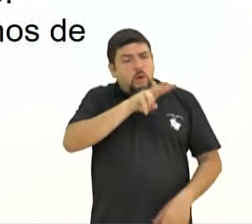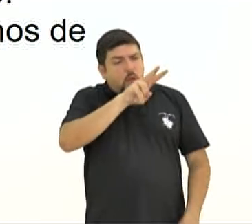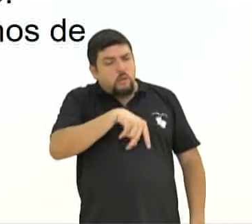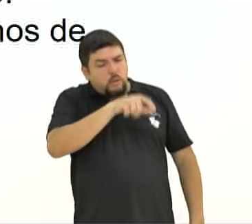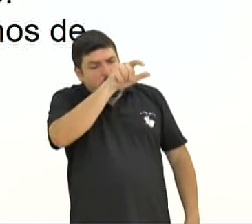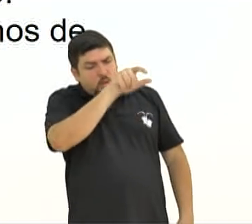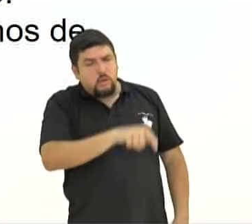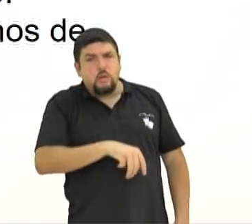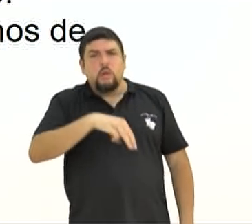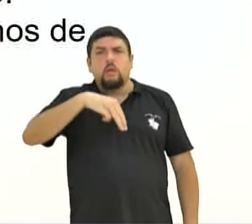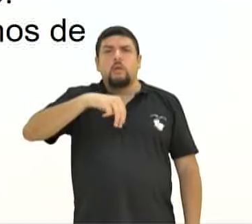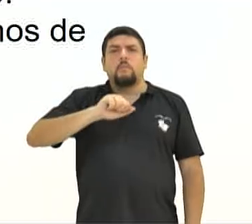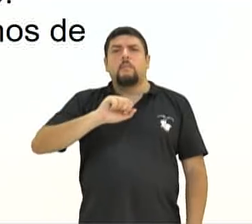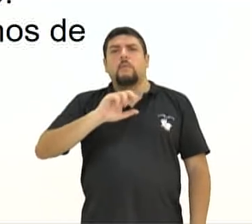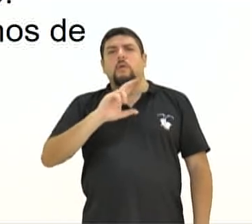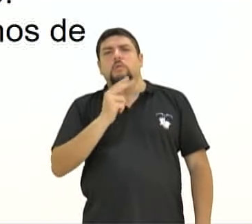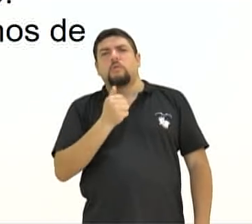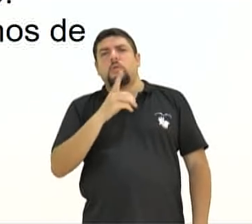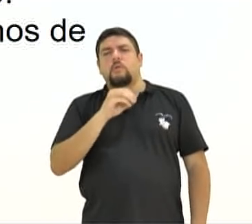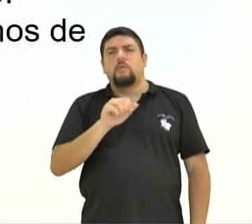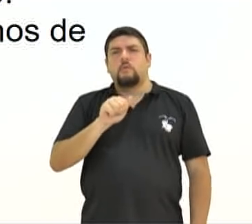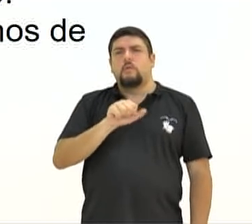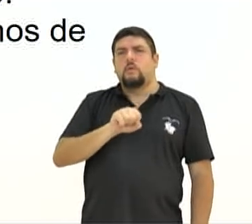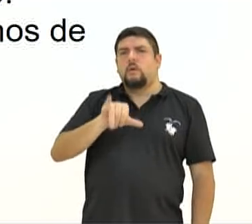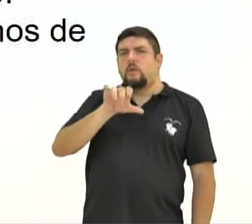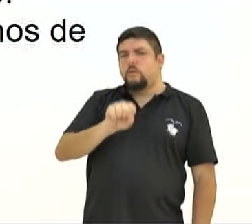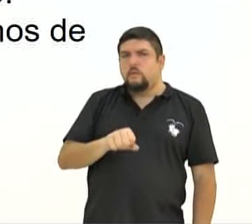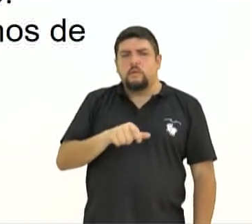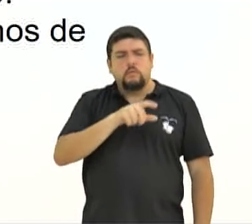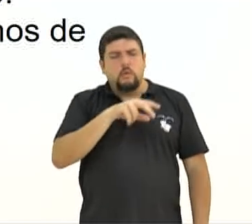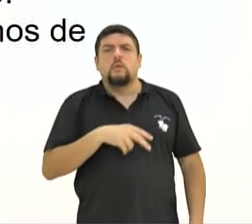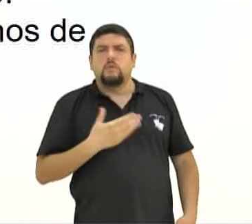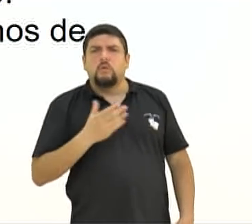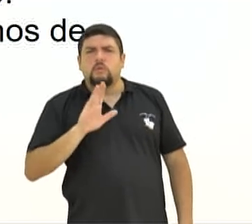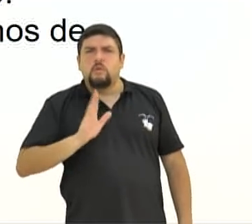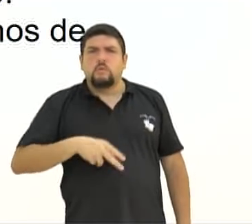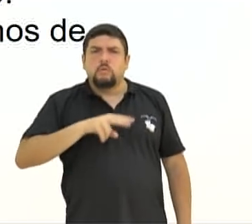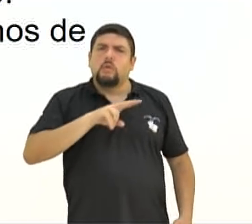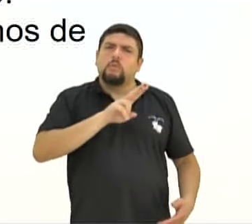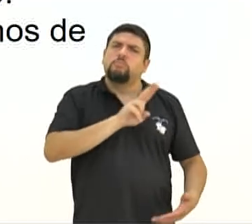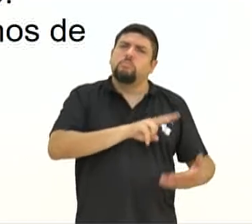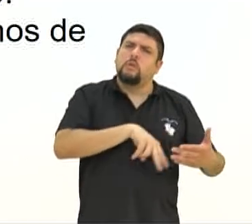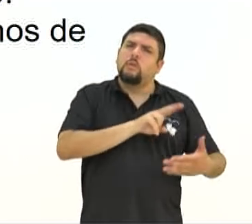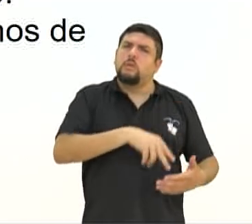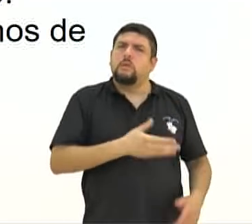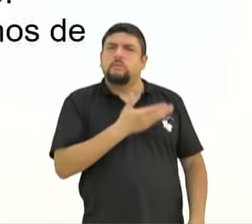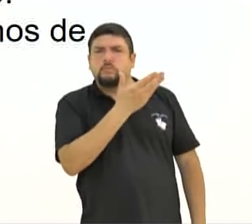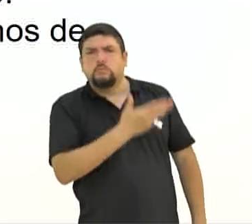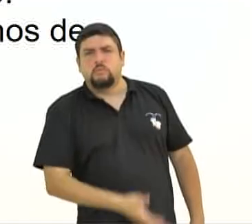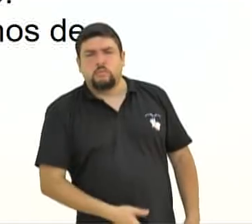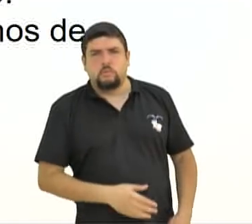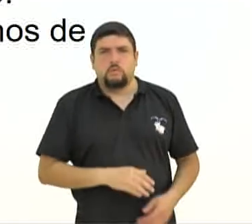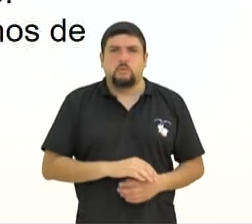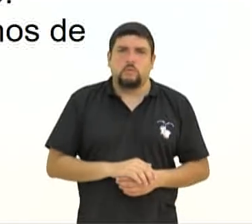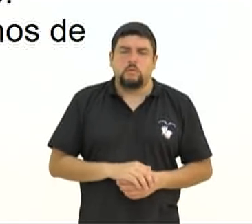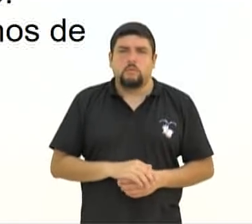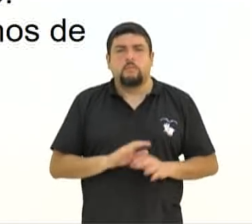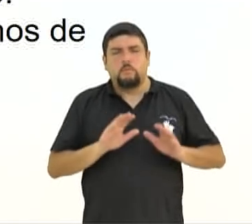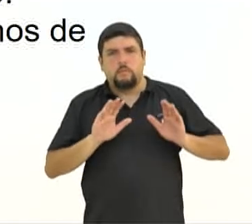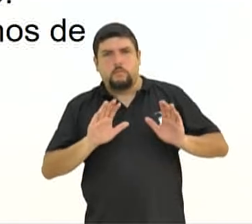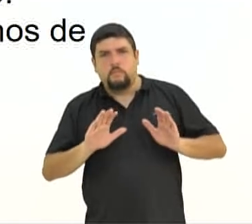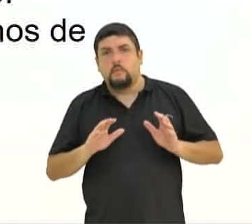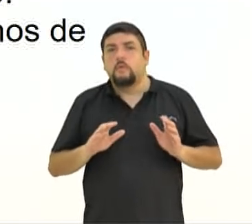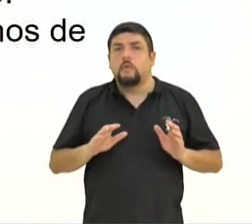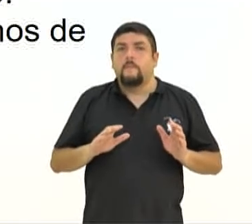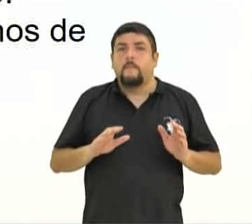aos 15 anos de idade. Ou, li um livro de Machado de Assis pela primeira vez aos 15 anos de idade. Então, ao invés